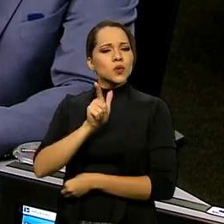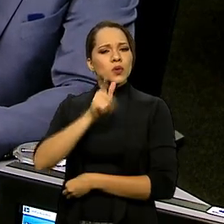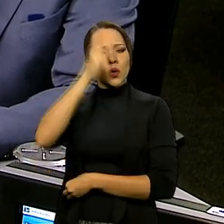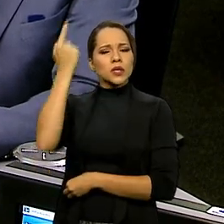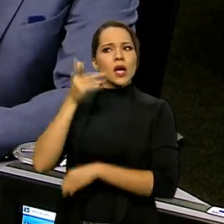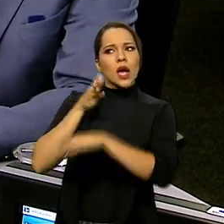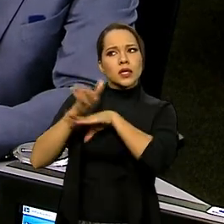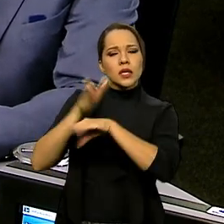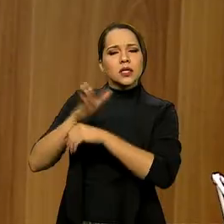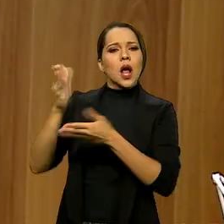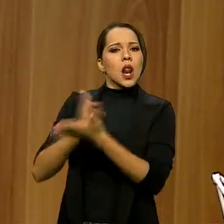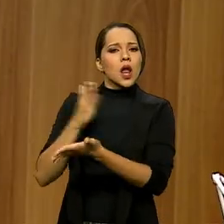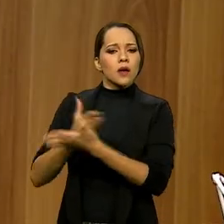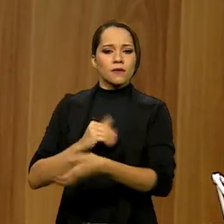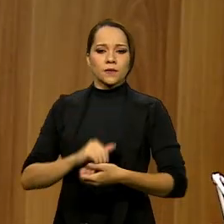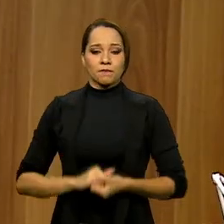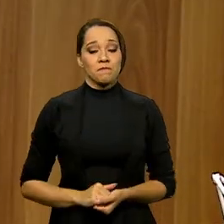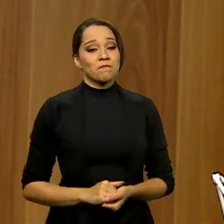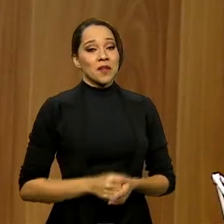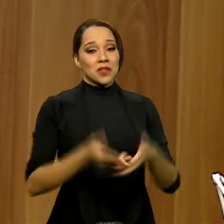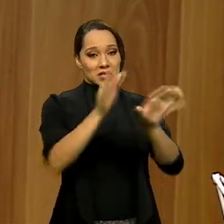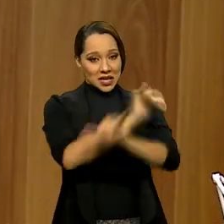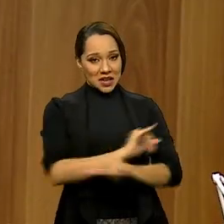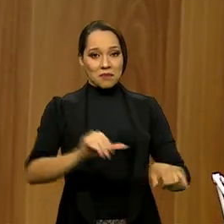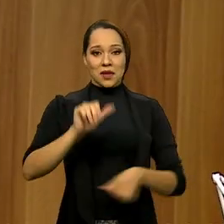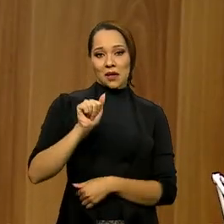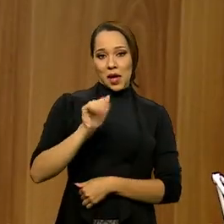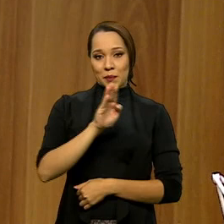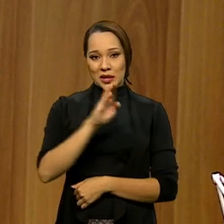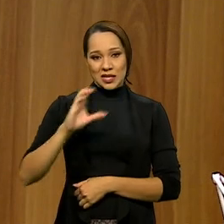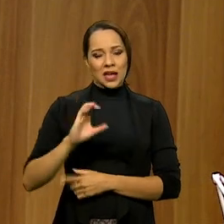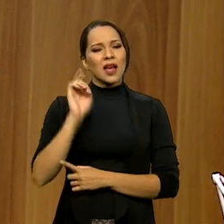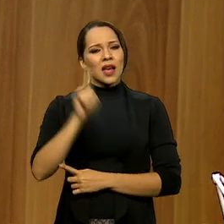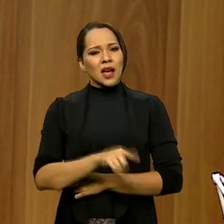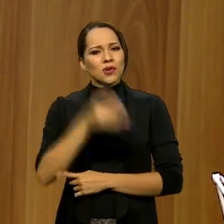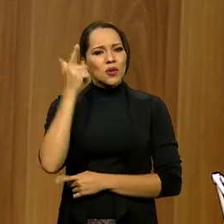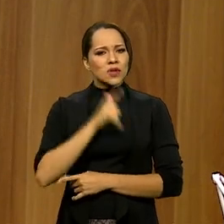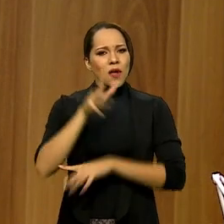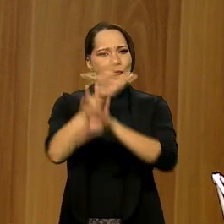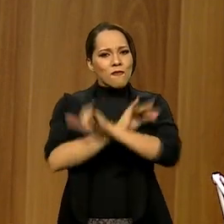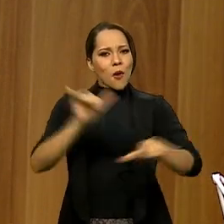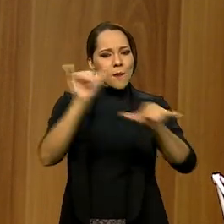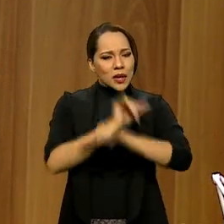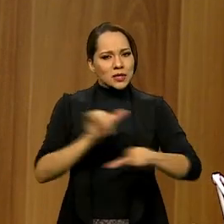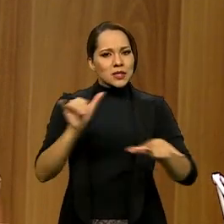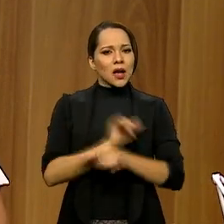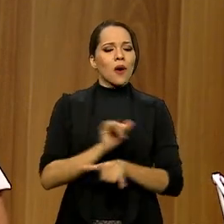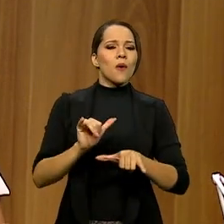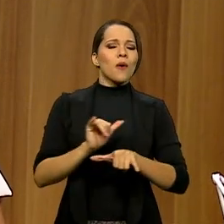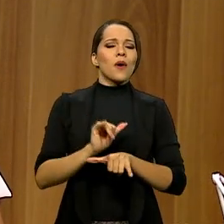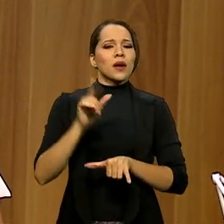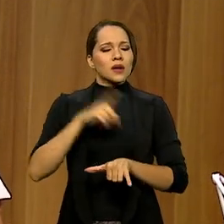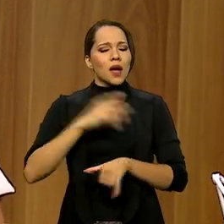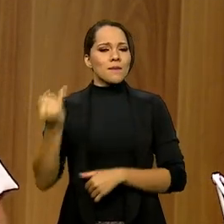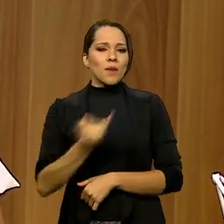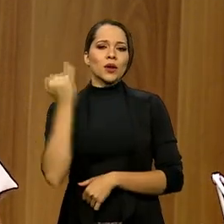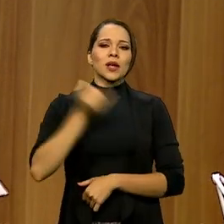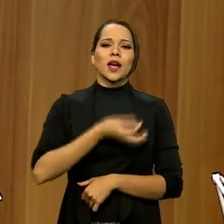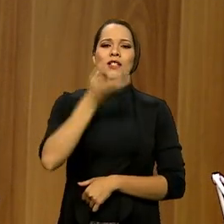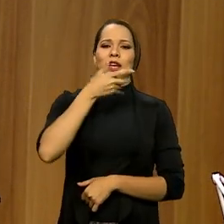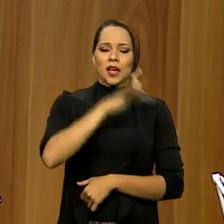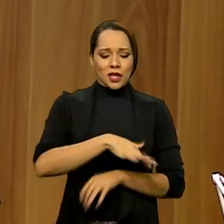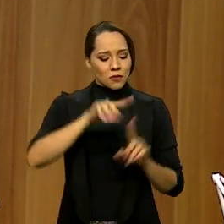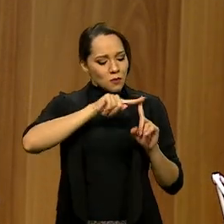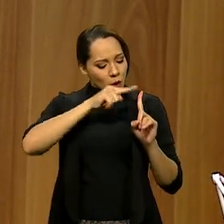esse material? Essa campanha do ABC é uma forma de trazermos informações acerca da Primeira Infância, que são importantes, né, desde o período